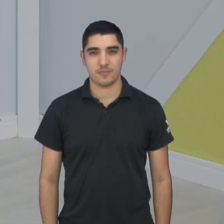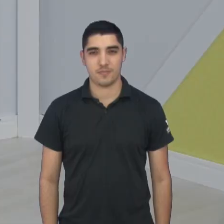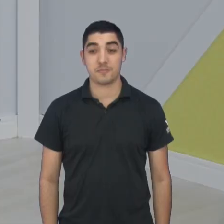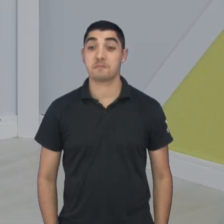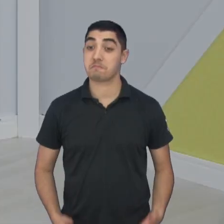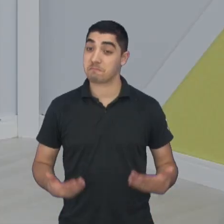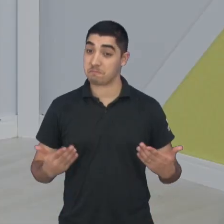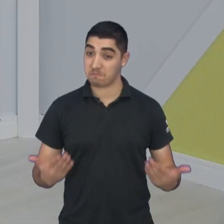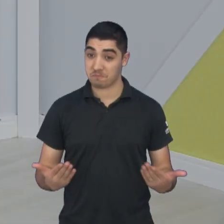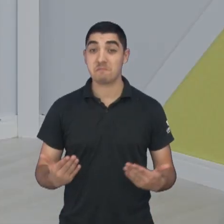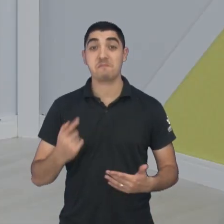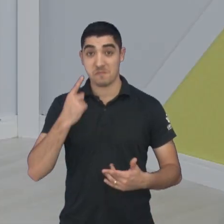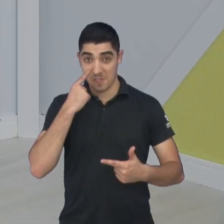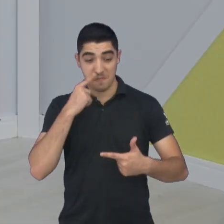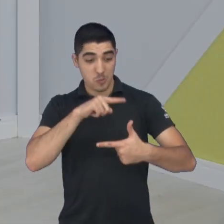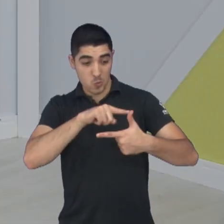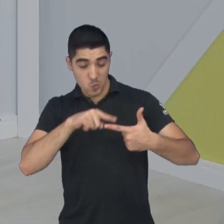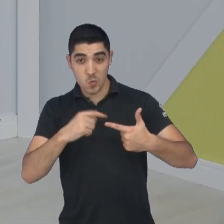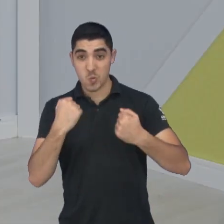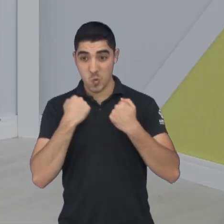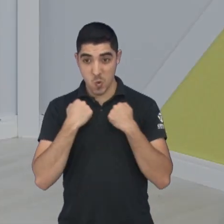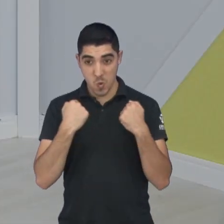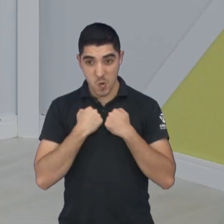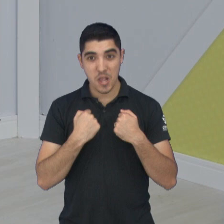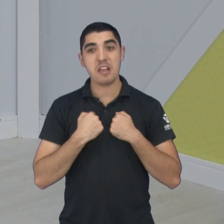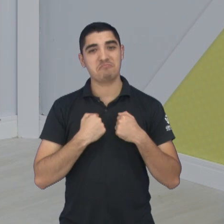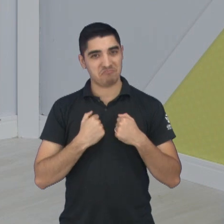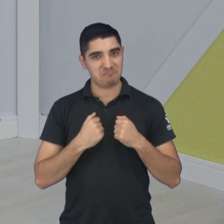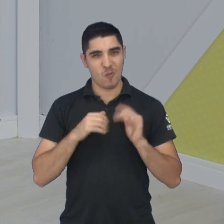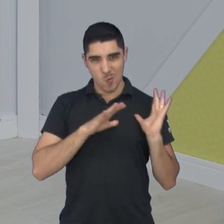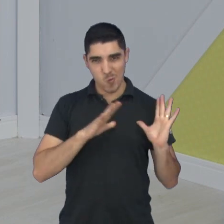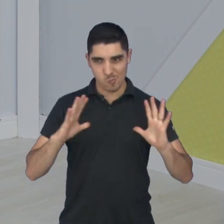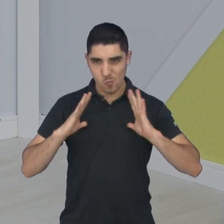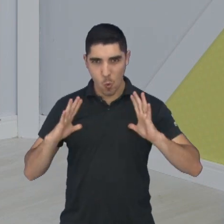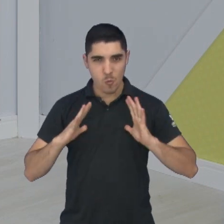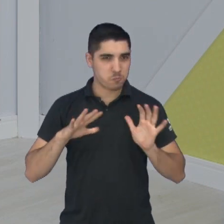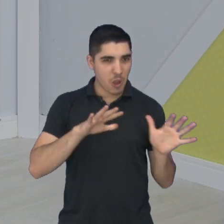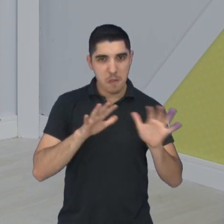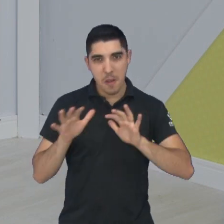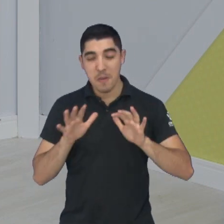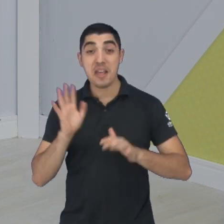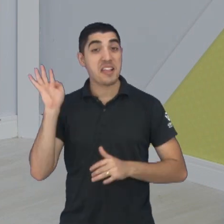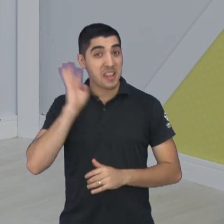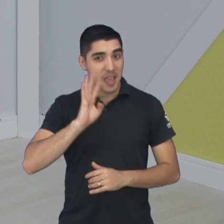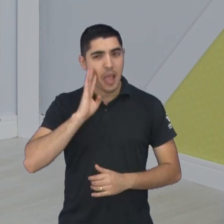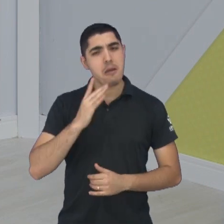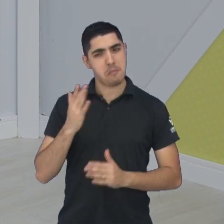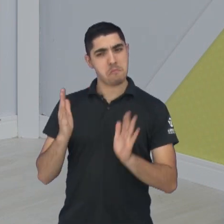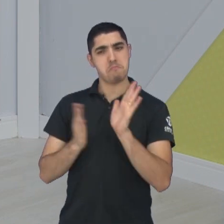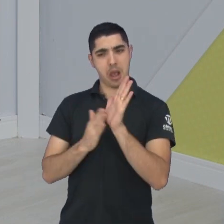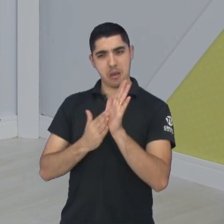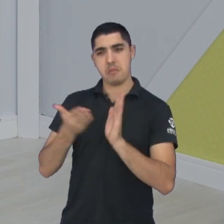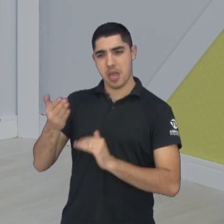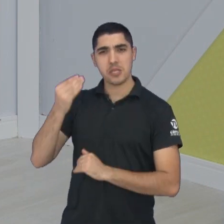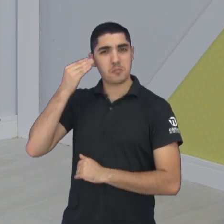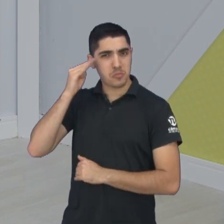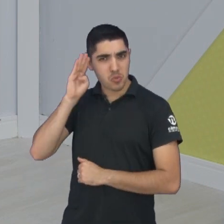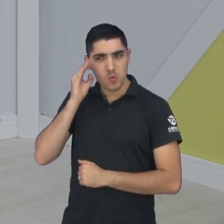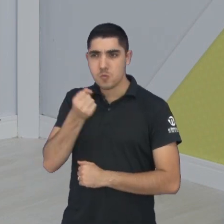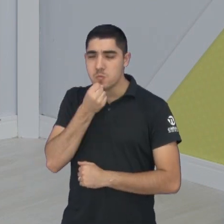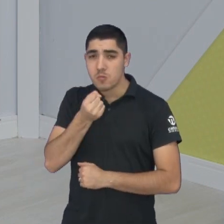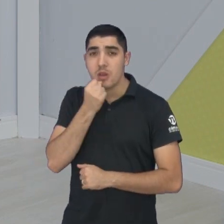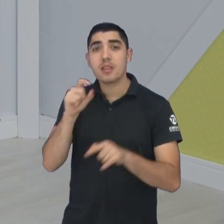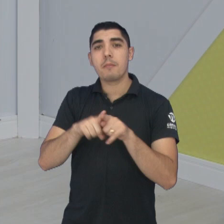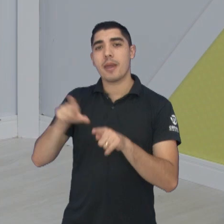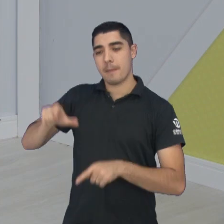Tá aí a briga por posições, o Brunão focou aí nos goleiros, muito bacana a gente ver esse tipo de coisa. Parabéns pela matéria, Brunão, Bete pela edição,